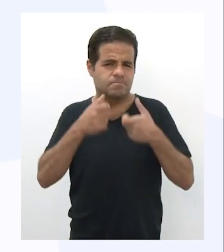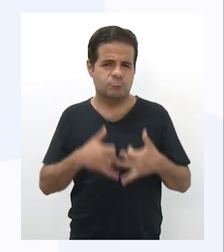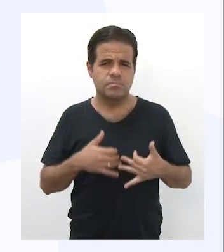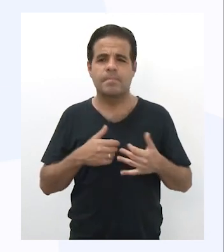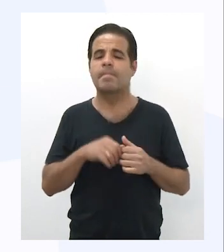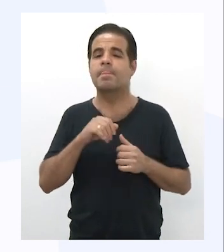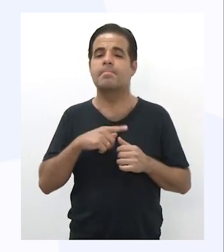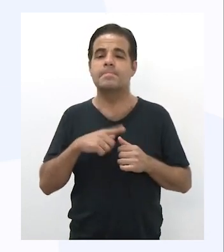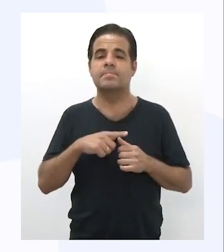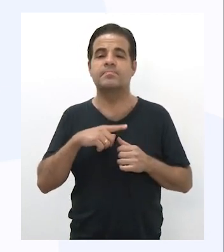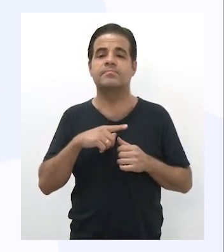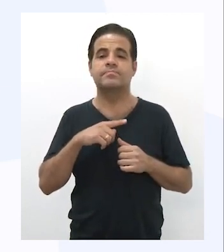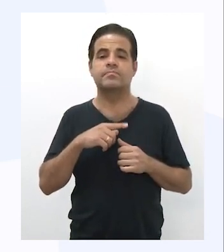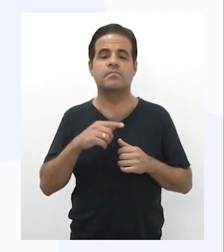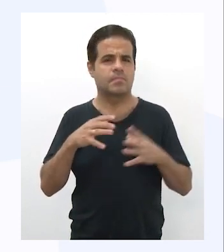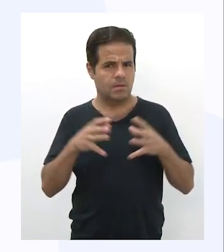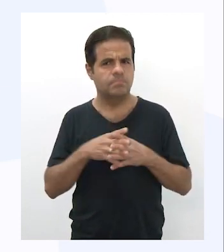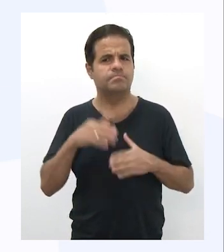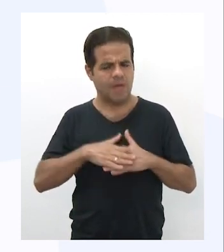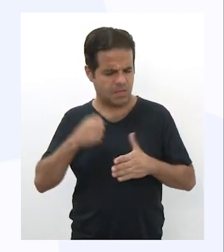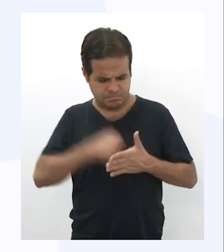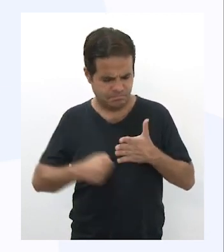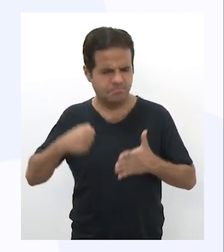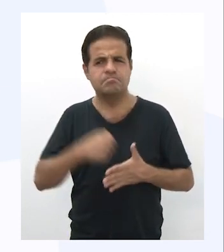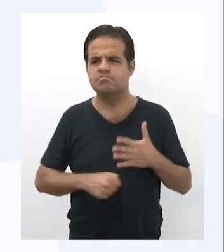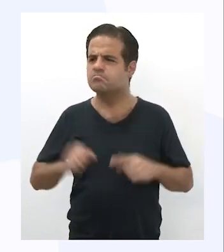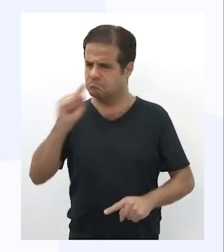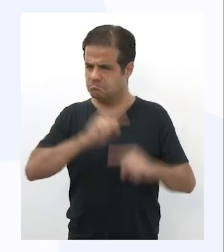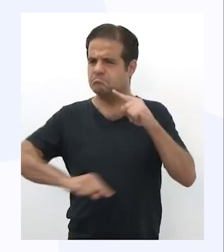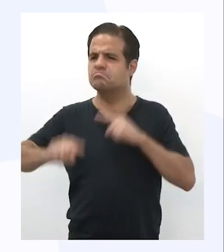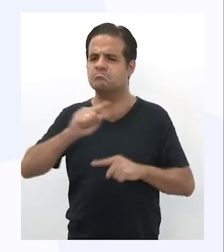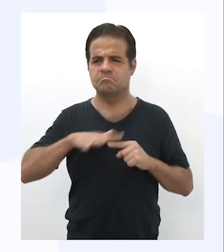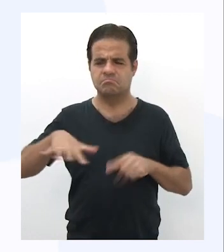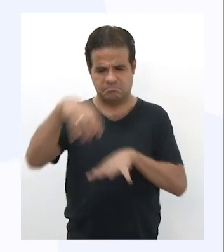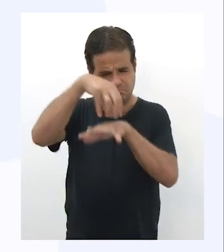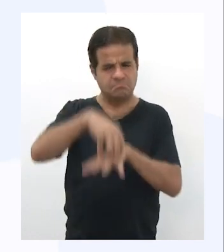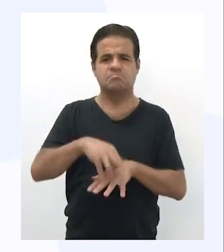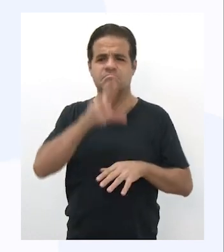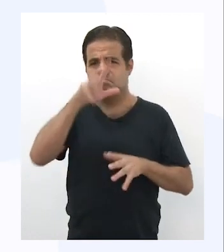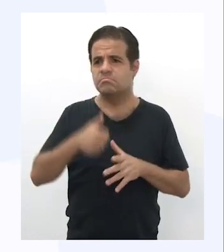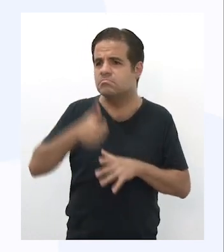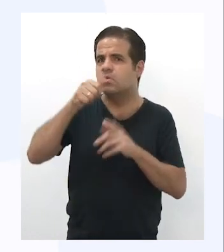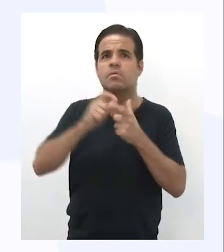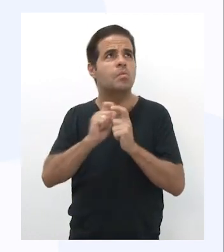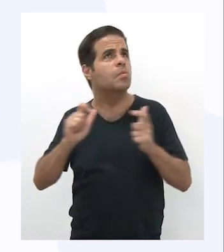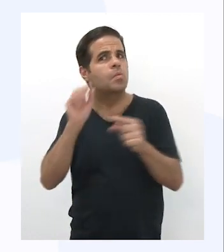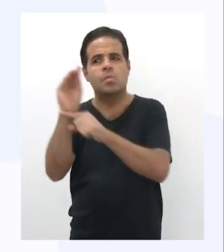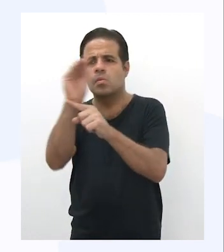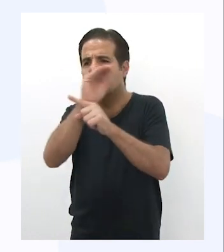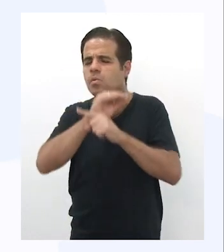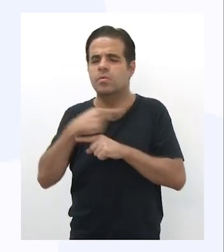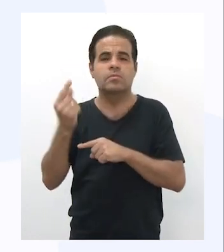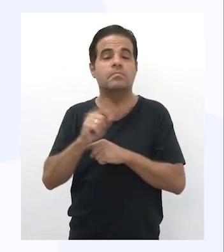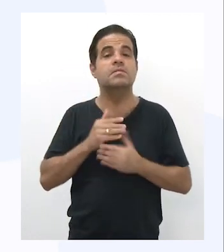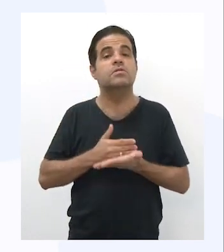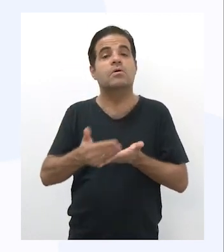descrevê-los. Então, os etruscos, eles são povos mais guerreiros, eles dominam ali a parte central, eles melhoram a infraestrutura, só que